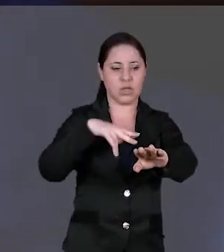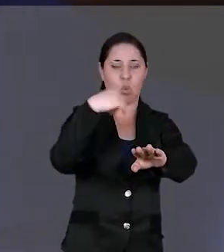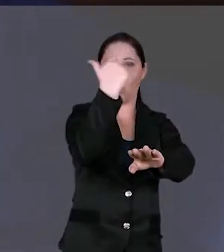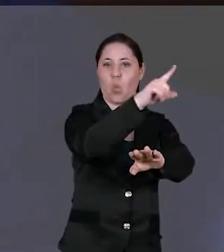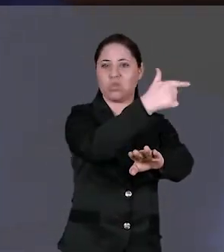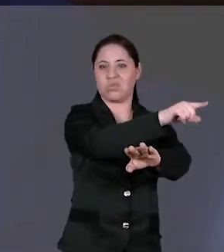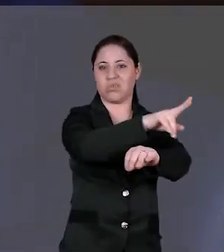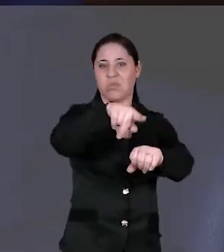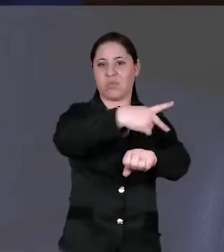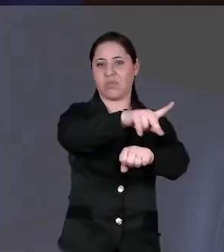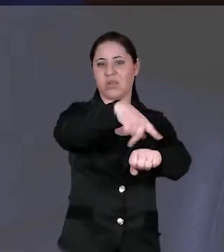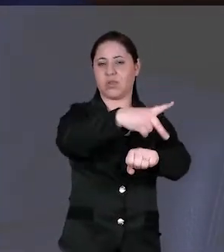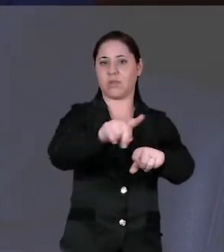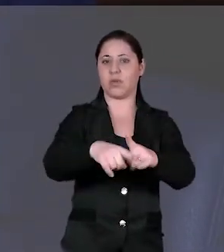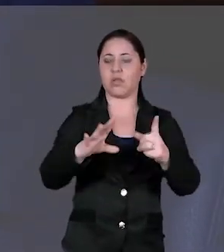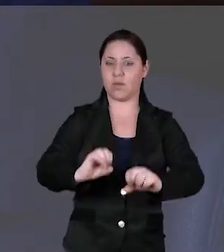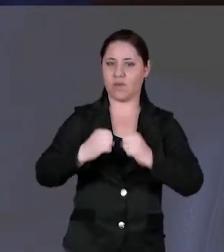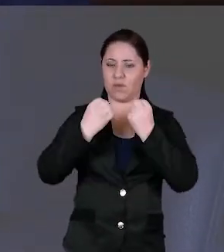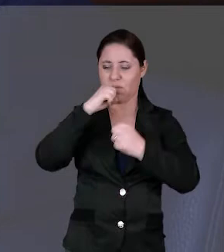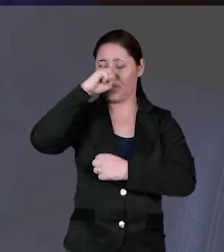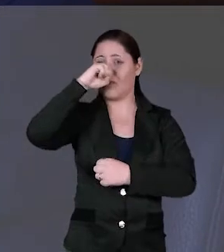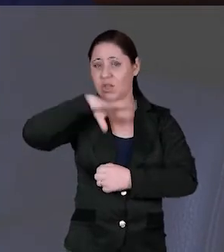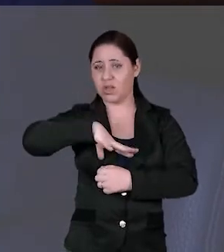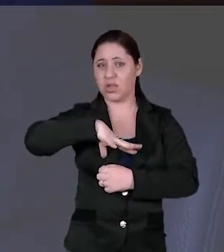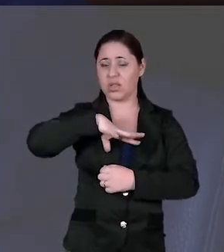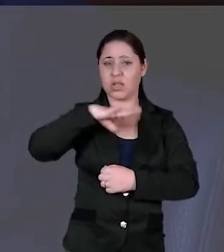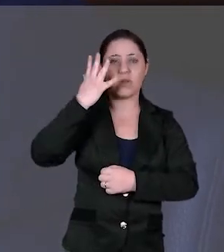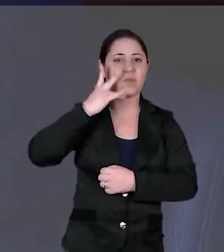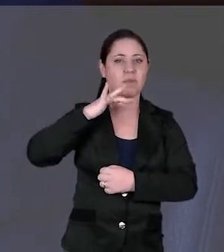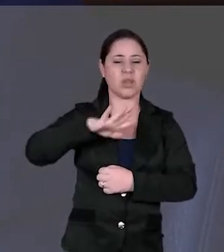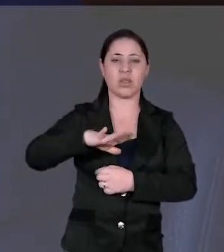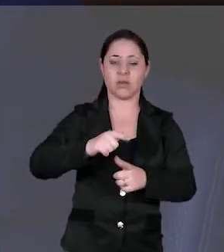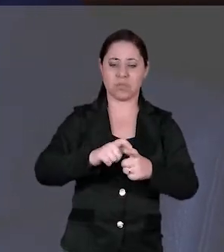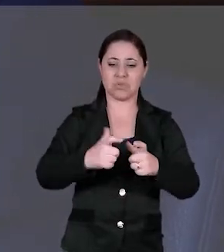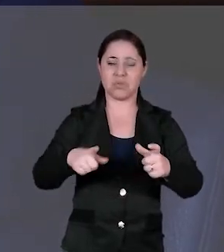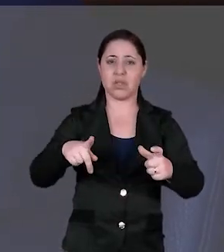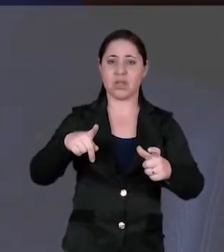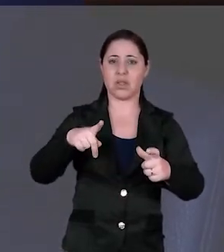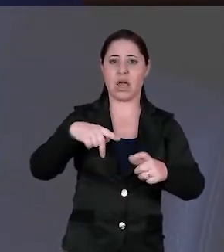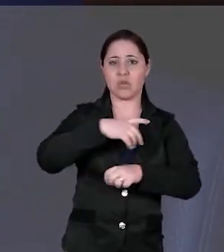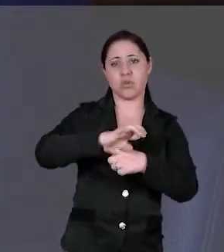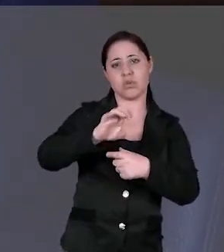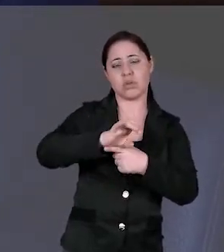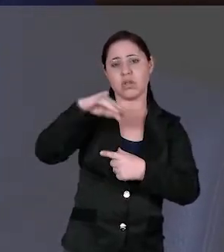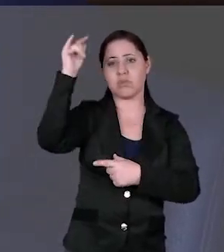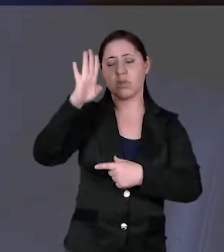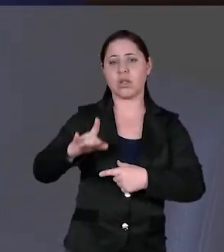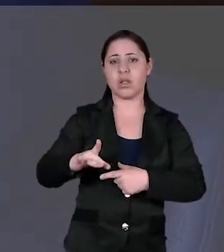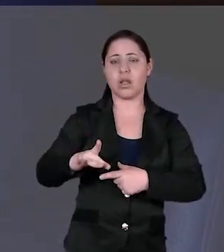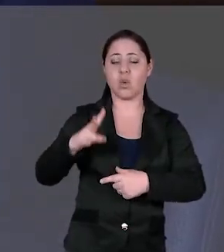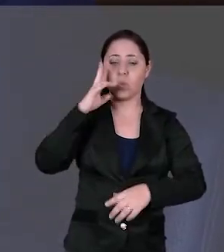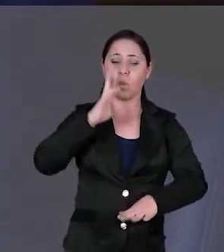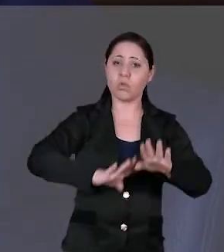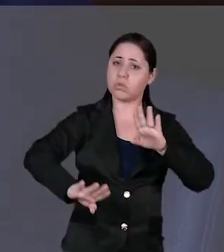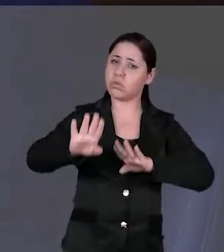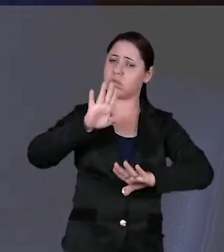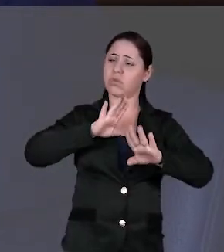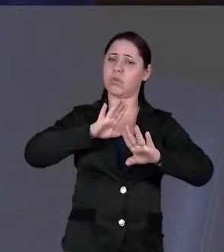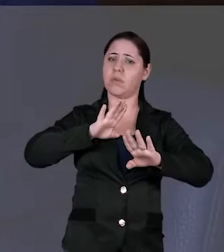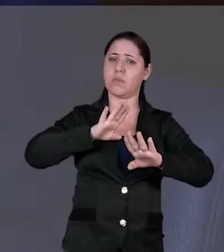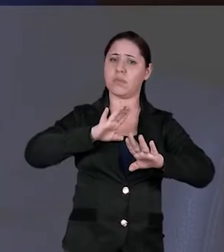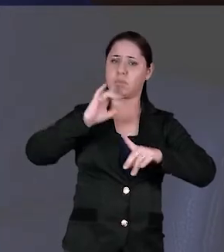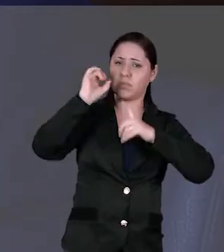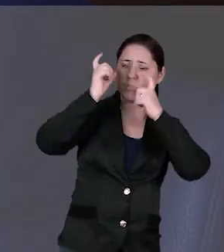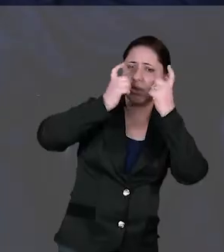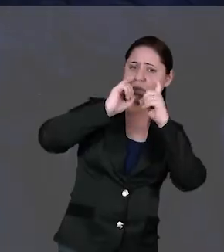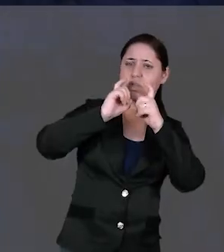segurança tem cuidado muito dessa região fronteiriça, e graças a Deus a gente não tem. Mas a violência contra a criança tem se acirrado muito no nosso estado